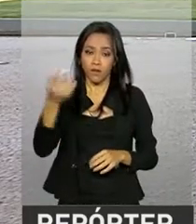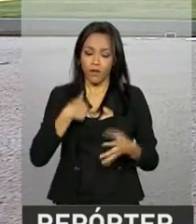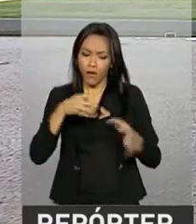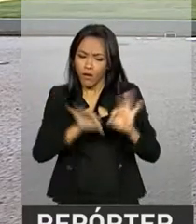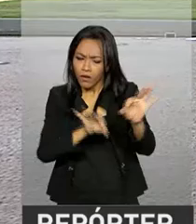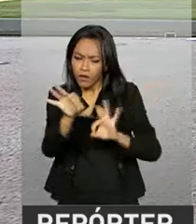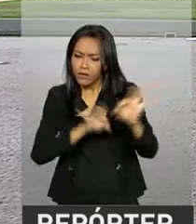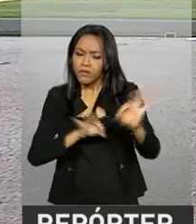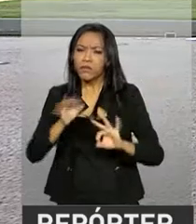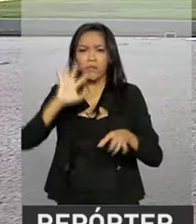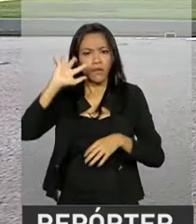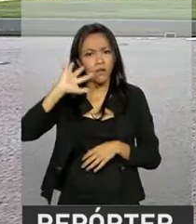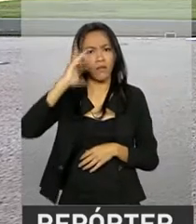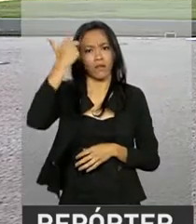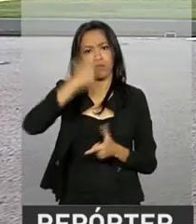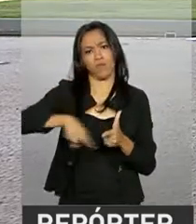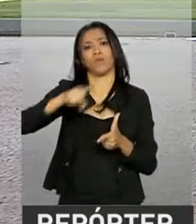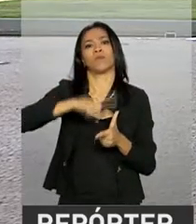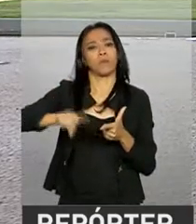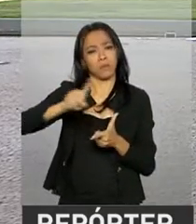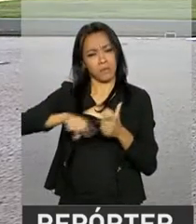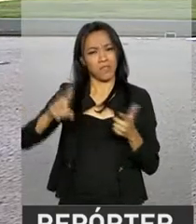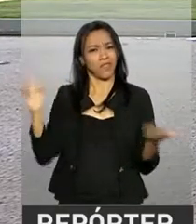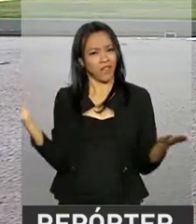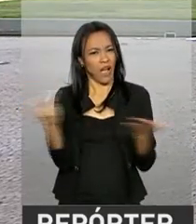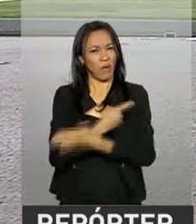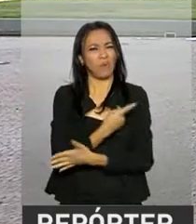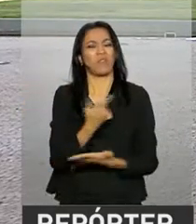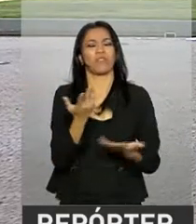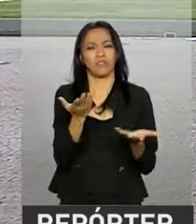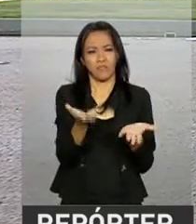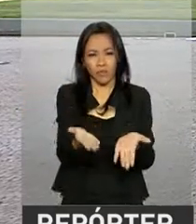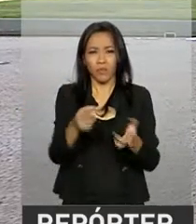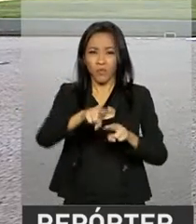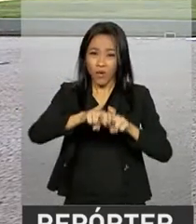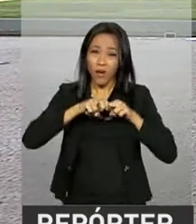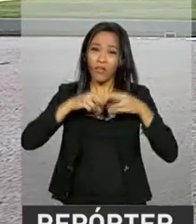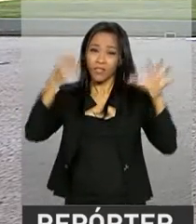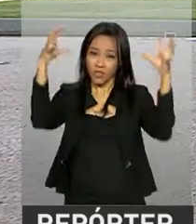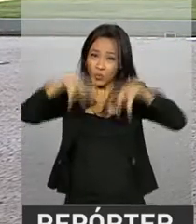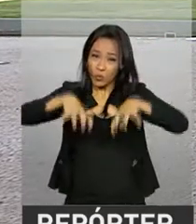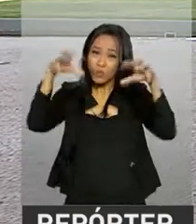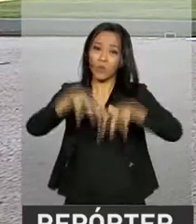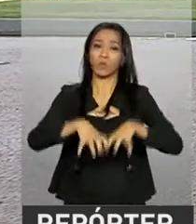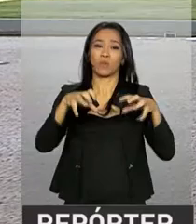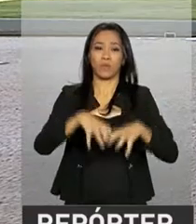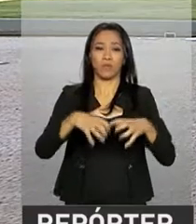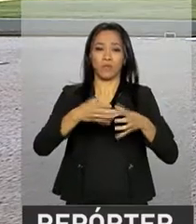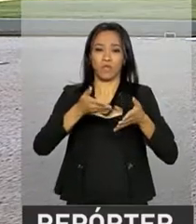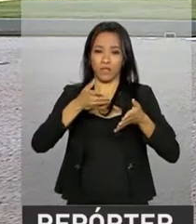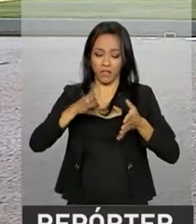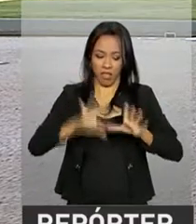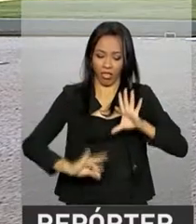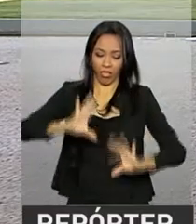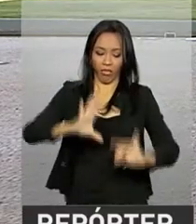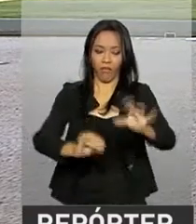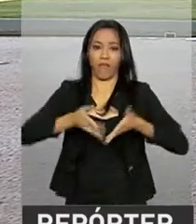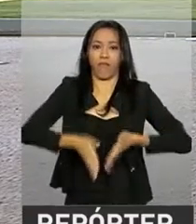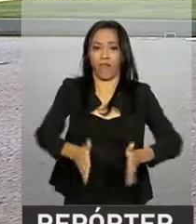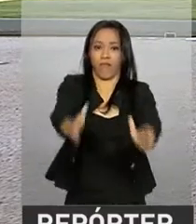e resolver os problemas e os transtornos causados aí por essas fortes chuvas.